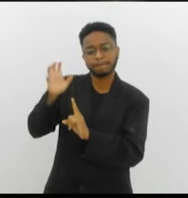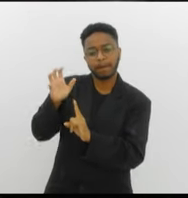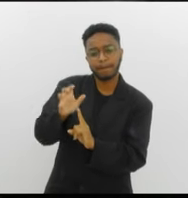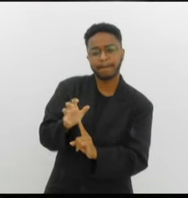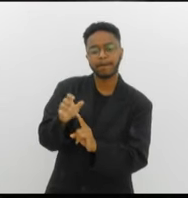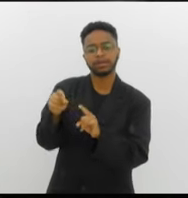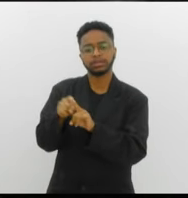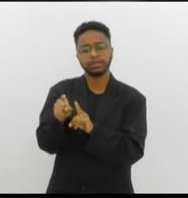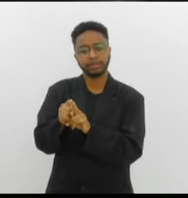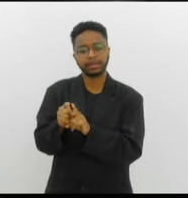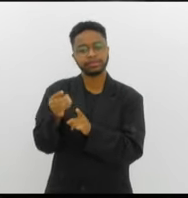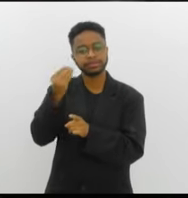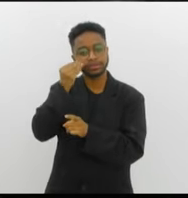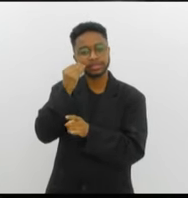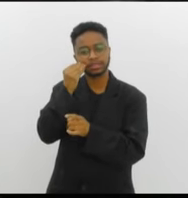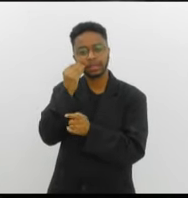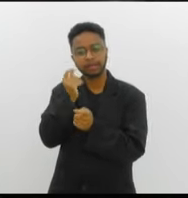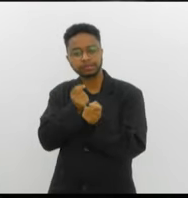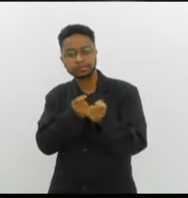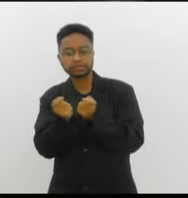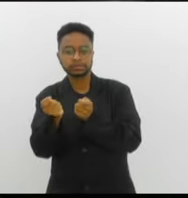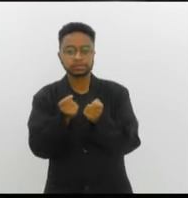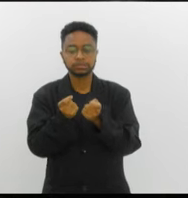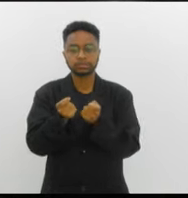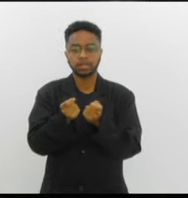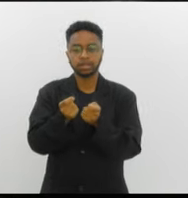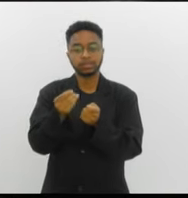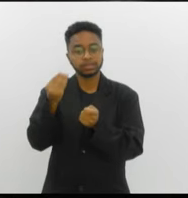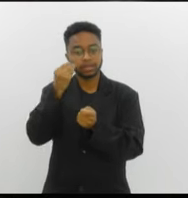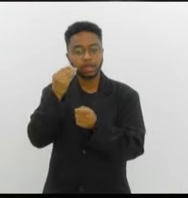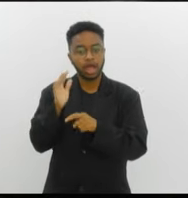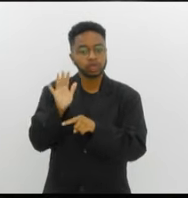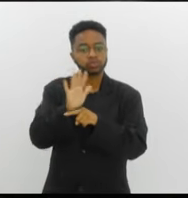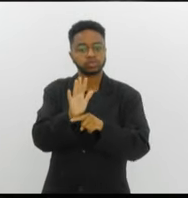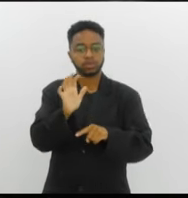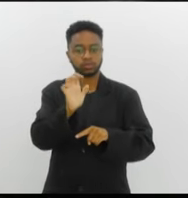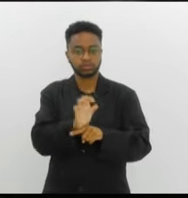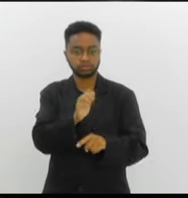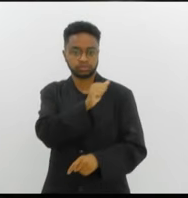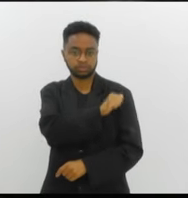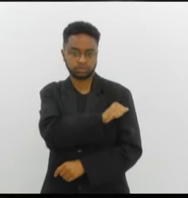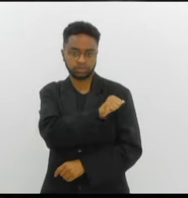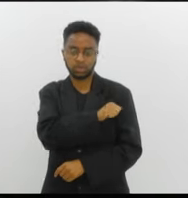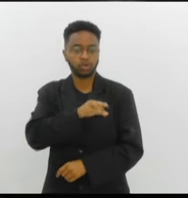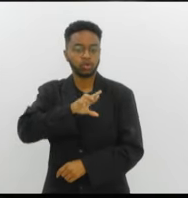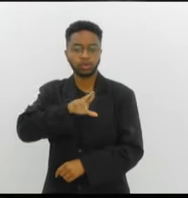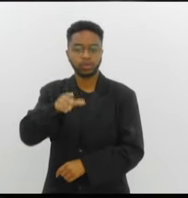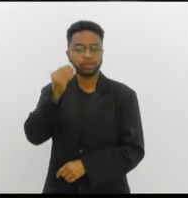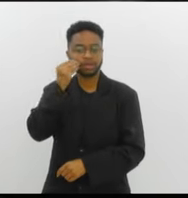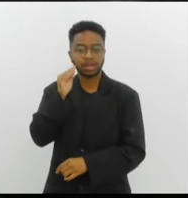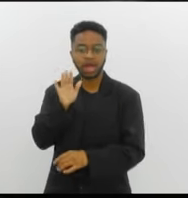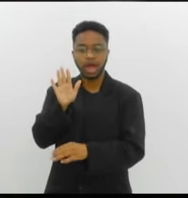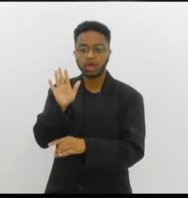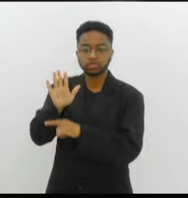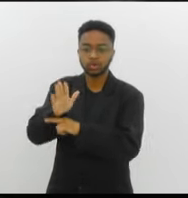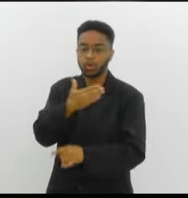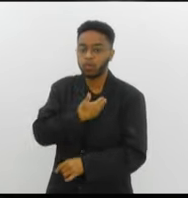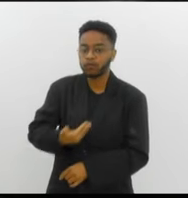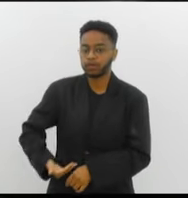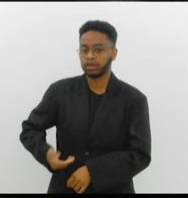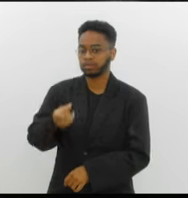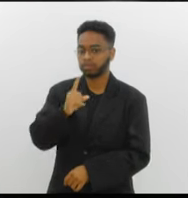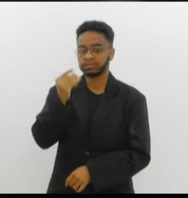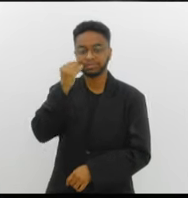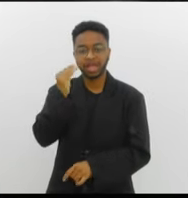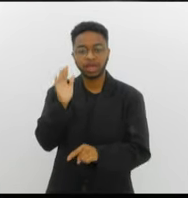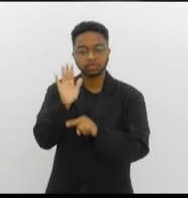essa corda a bem do Estado do Rio de Janeiro. Não é a bem do governo, não. A bem do Estado